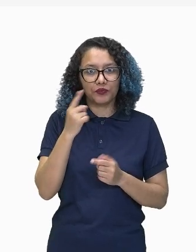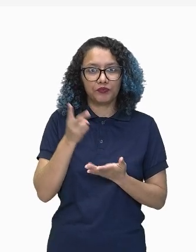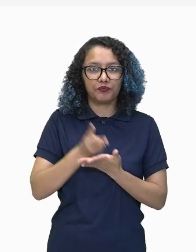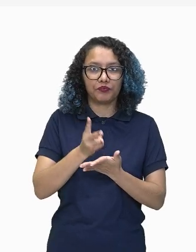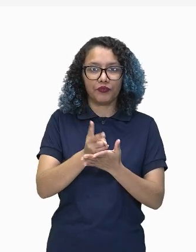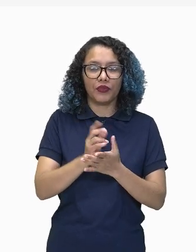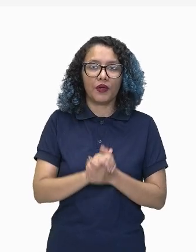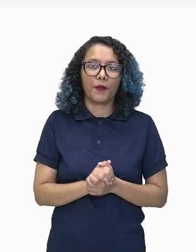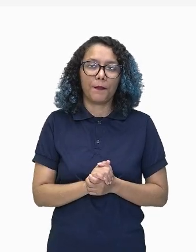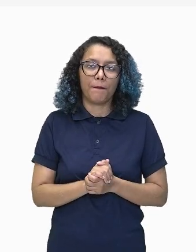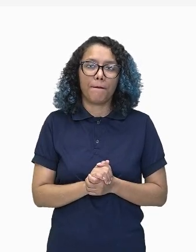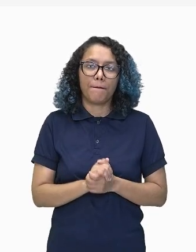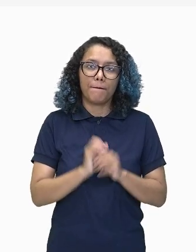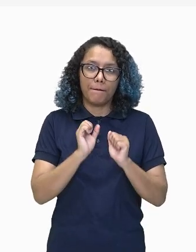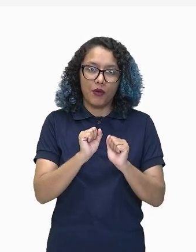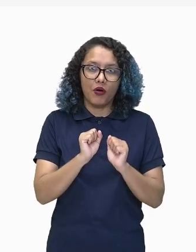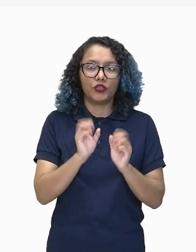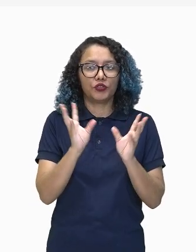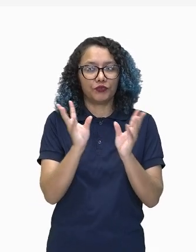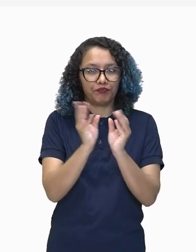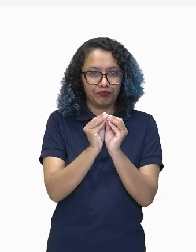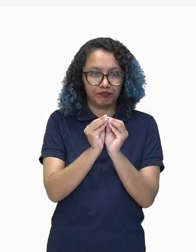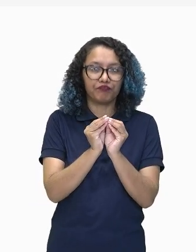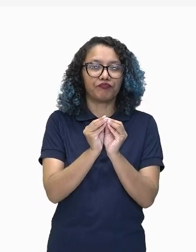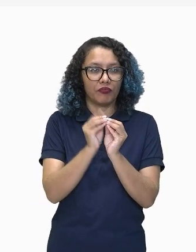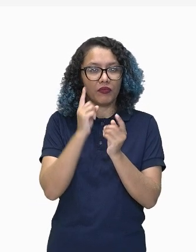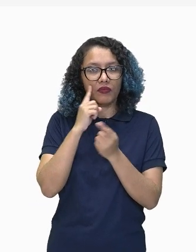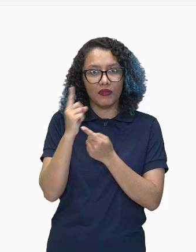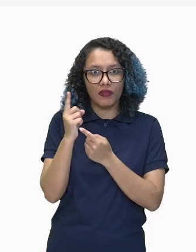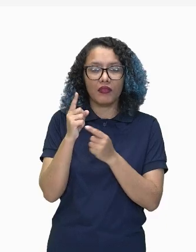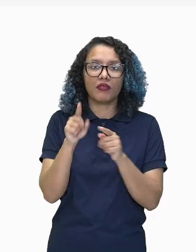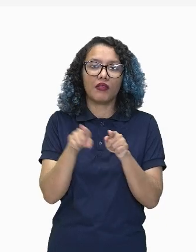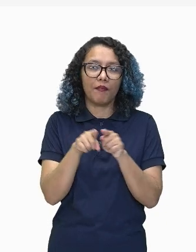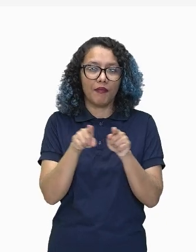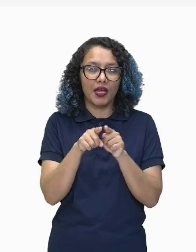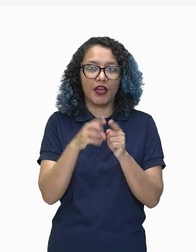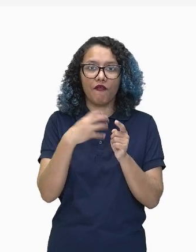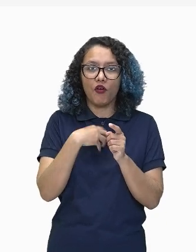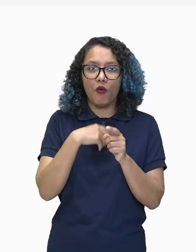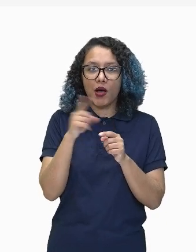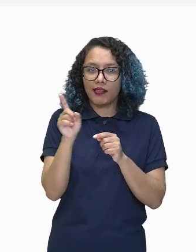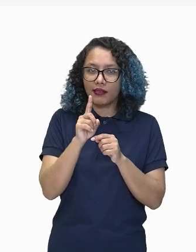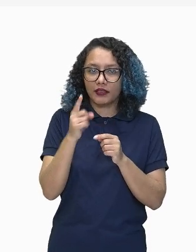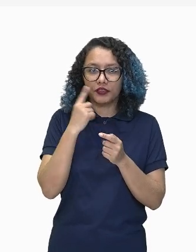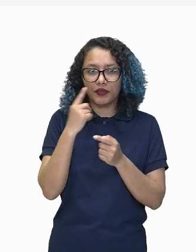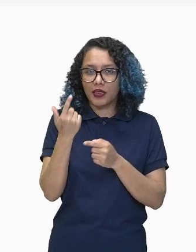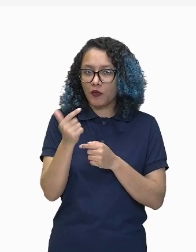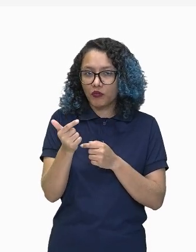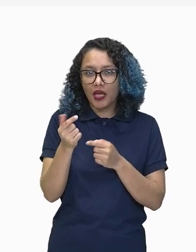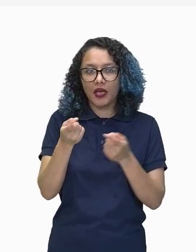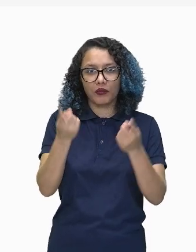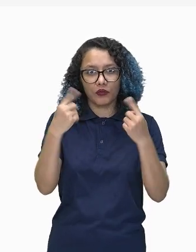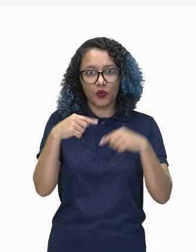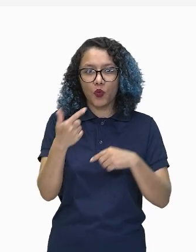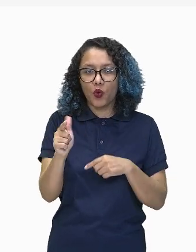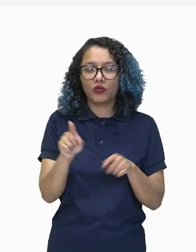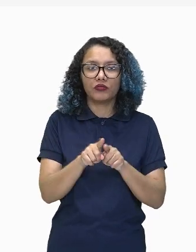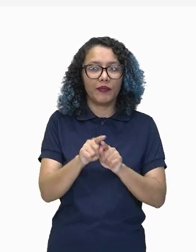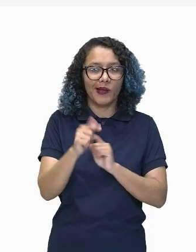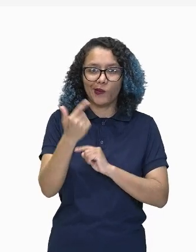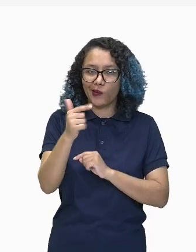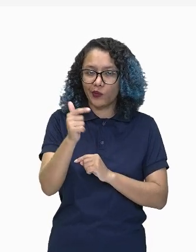pode ser encurtado como haven't, não tem. Has not, hasn't, não tem. A tradução também